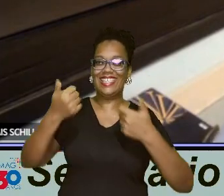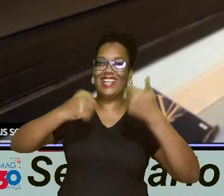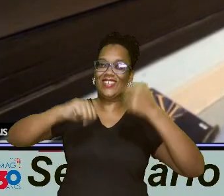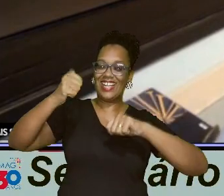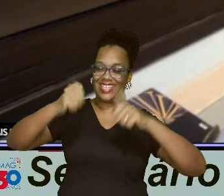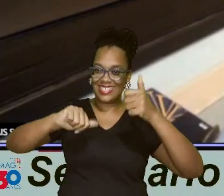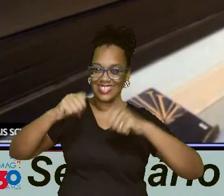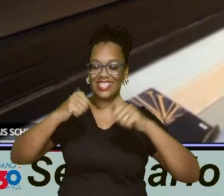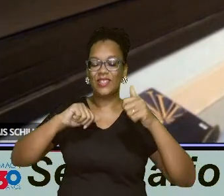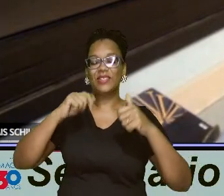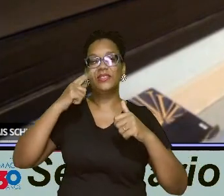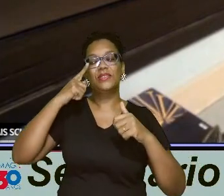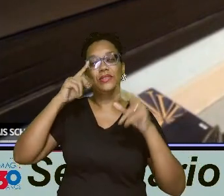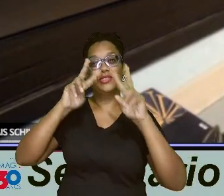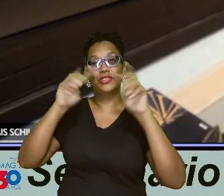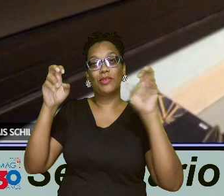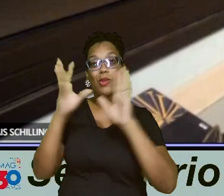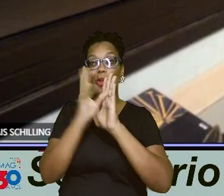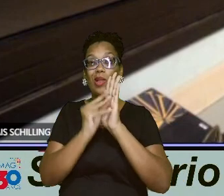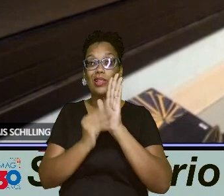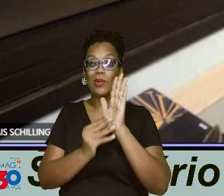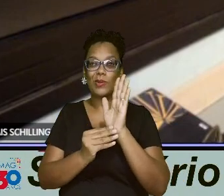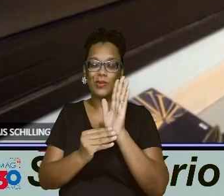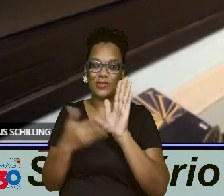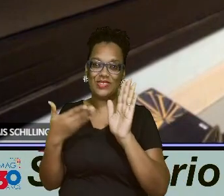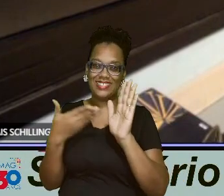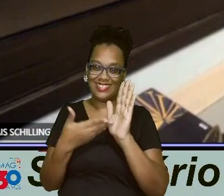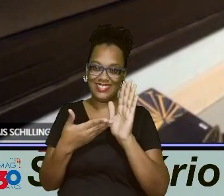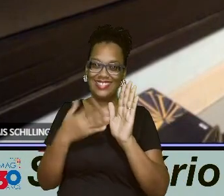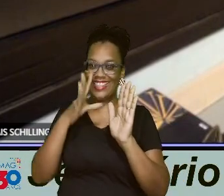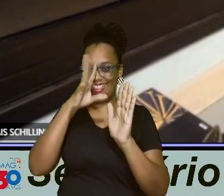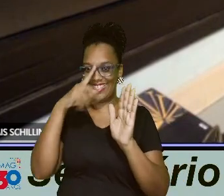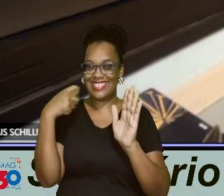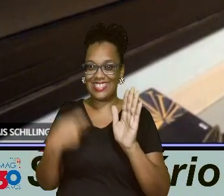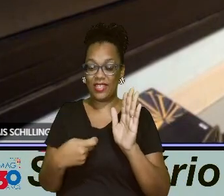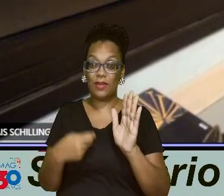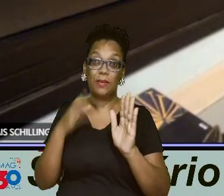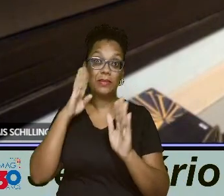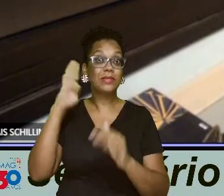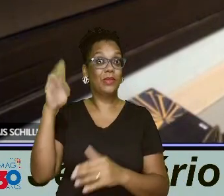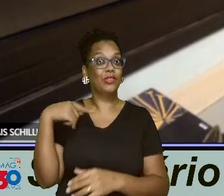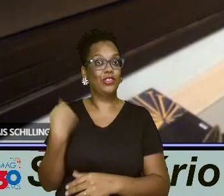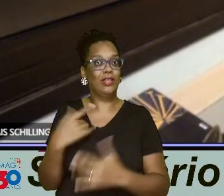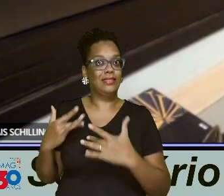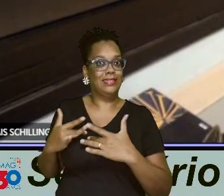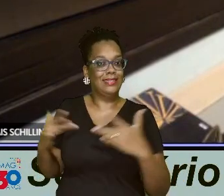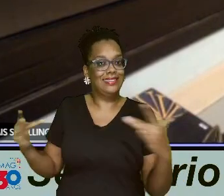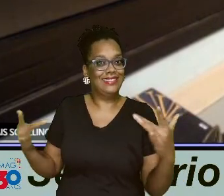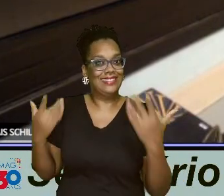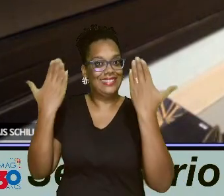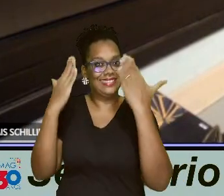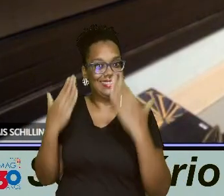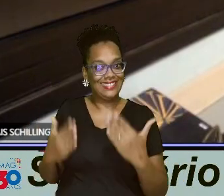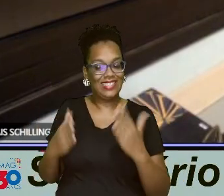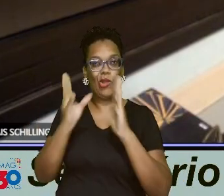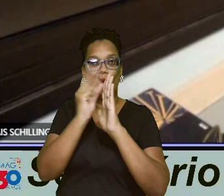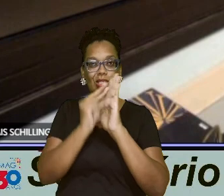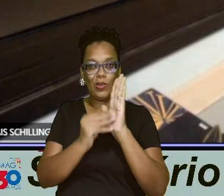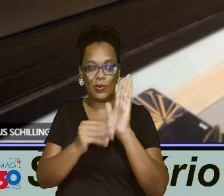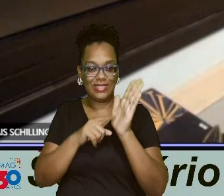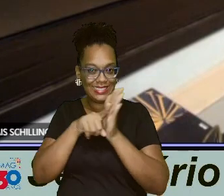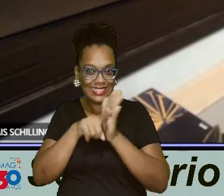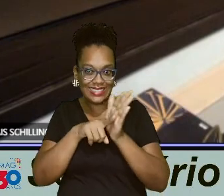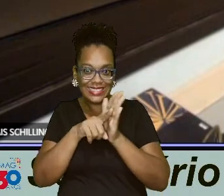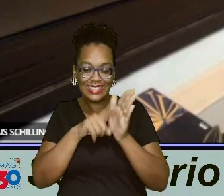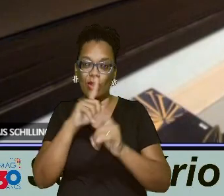avaliação em relação ao conteúdo em si das decisões, especialmente quando a gente se dispõe a examinar o conteúdo das decisões de